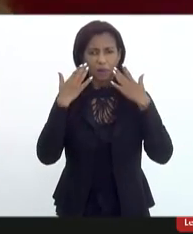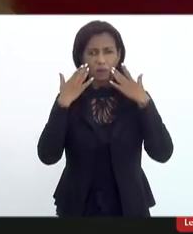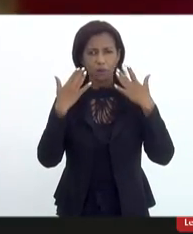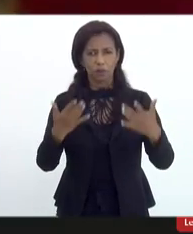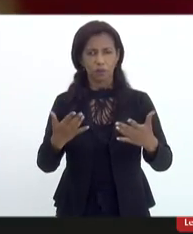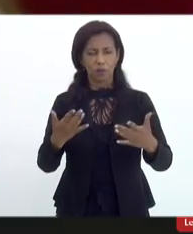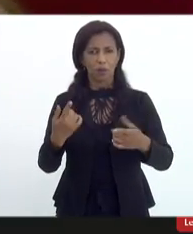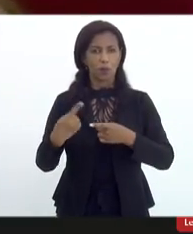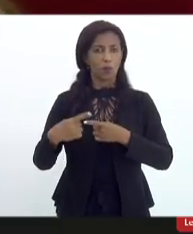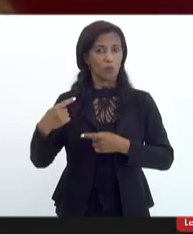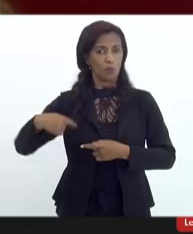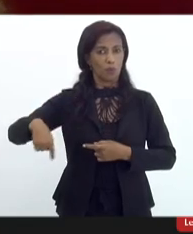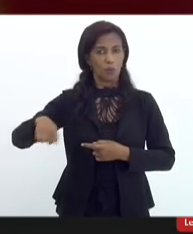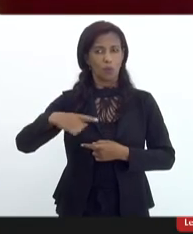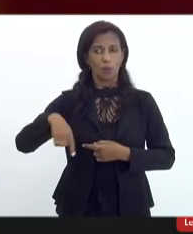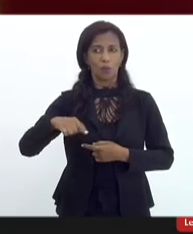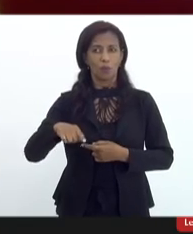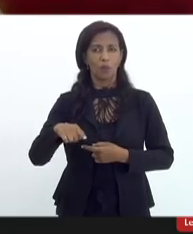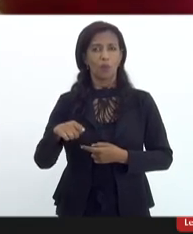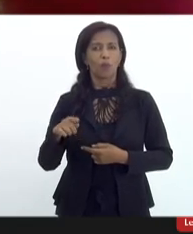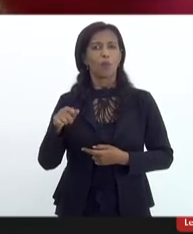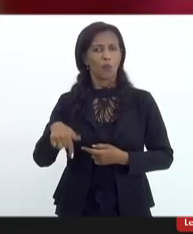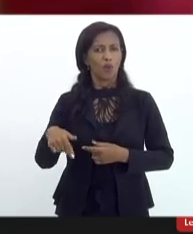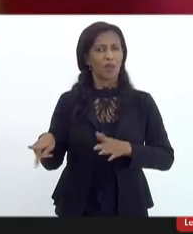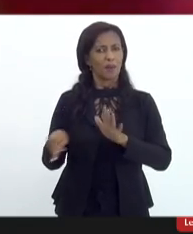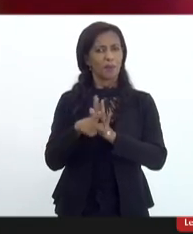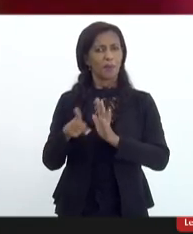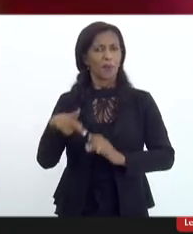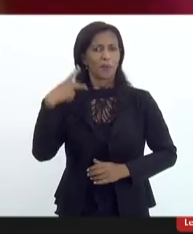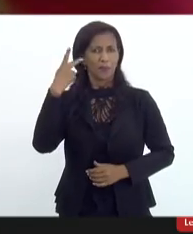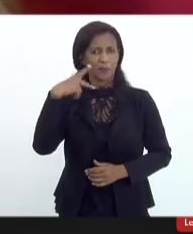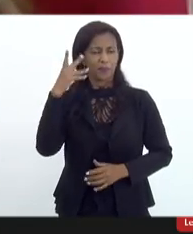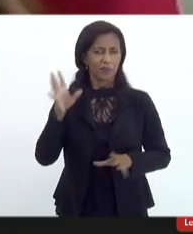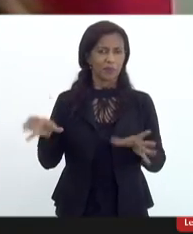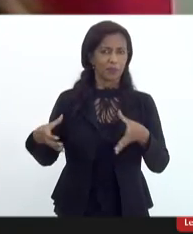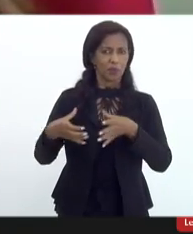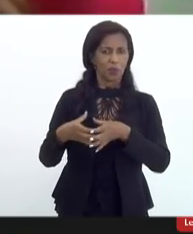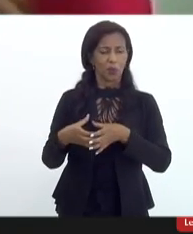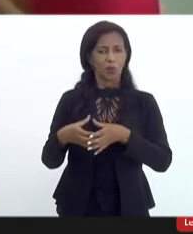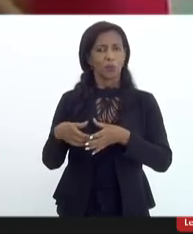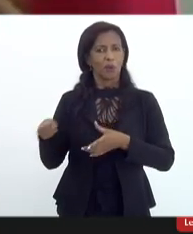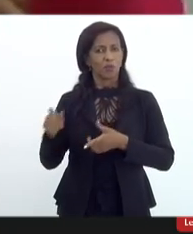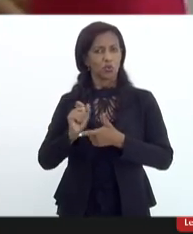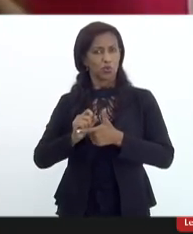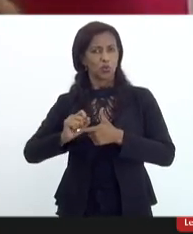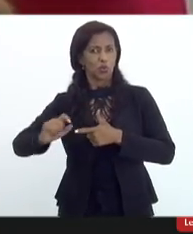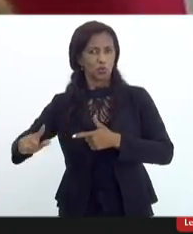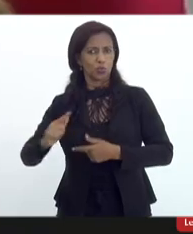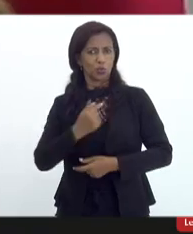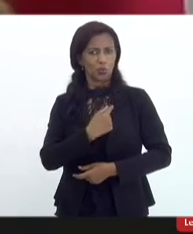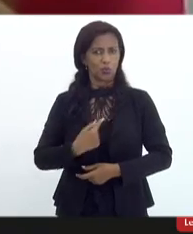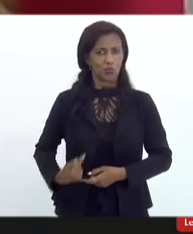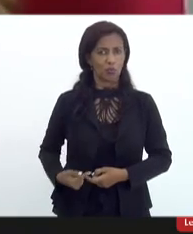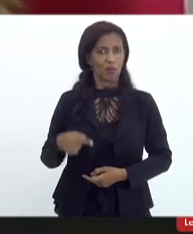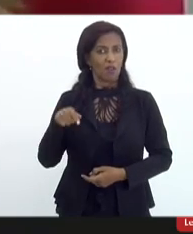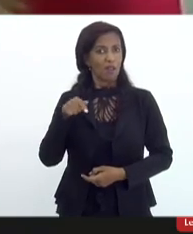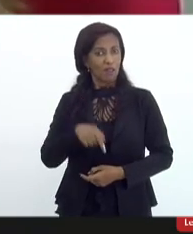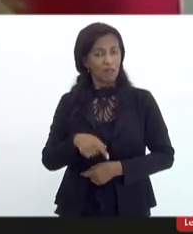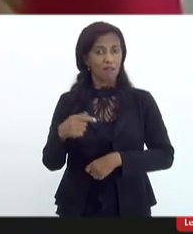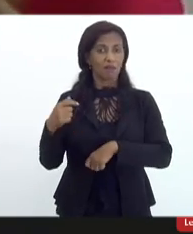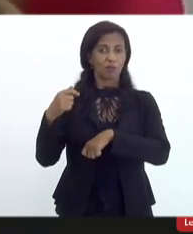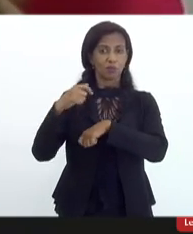manifestação, porque era uma dos parlamentares da comissão do impeachment, que representava a LES, era